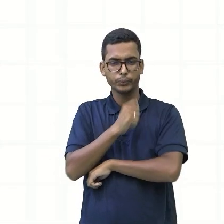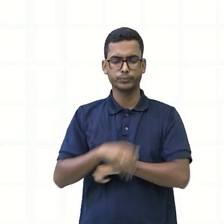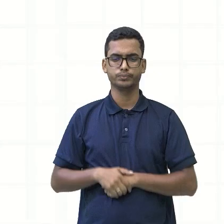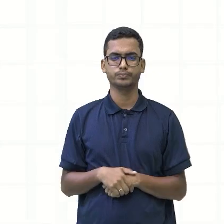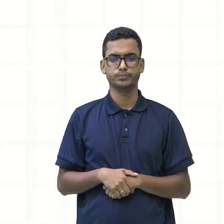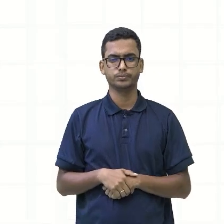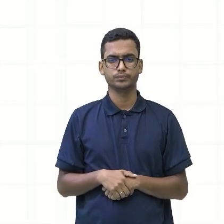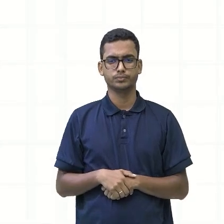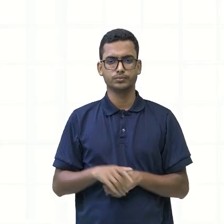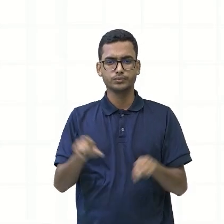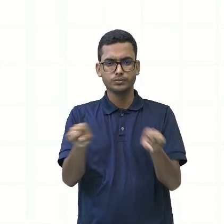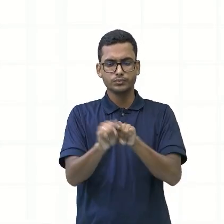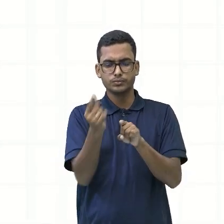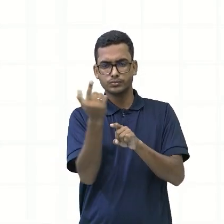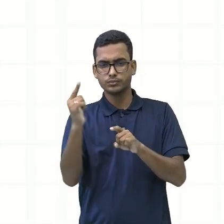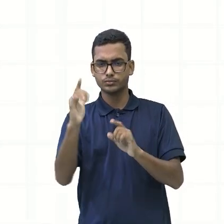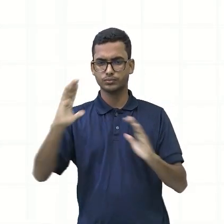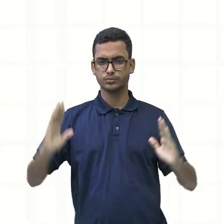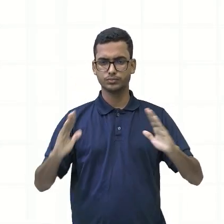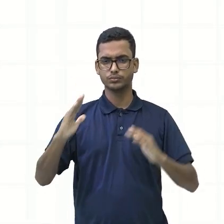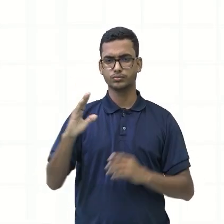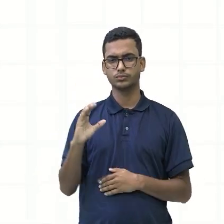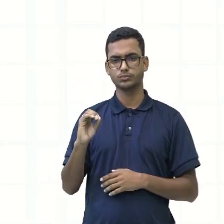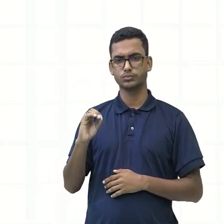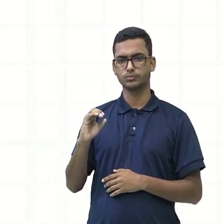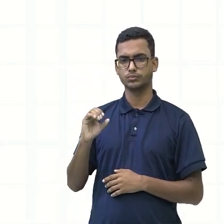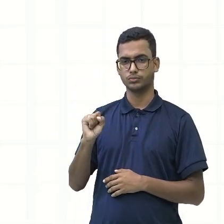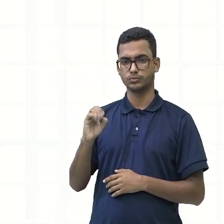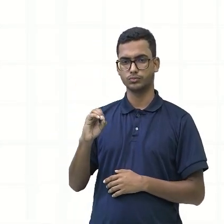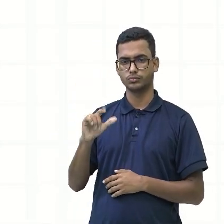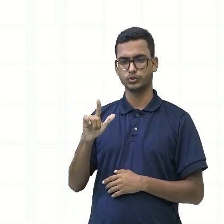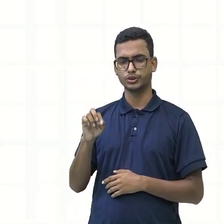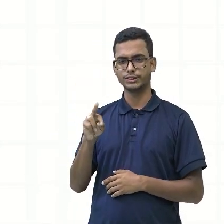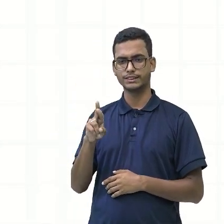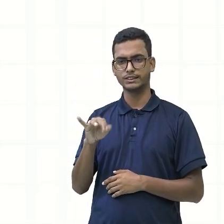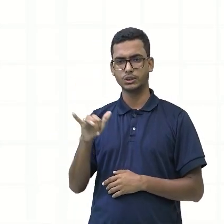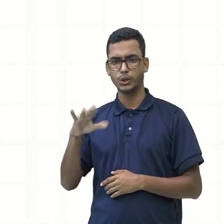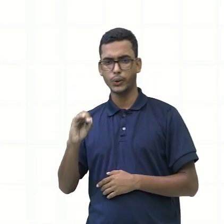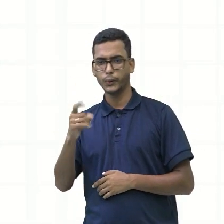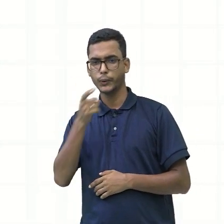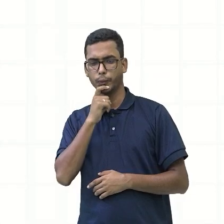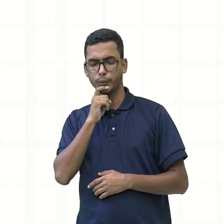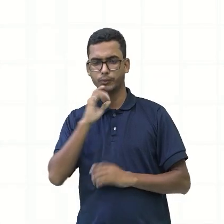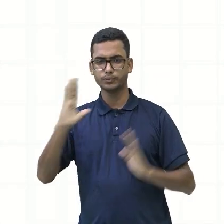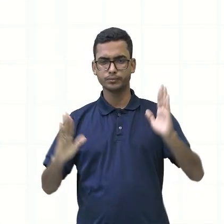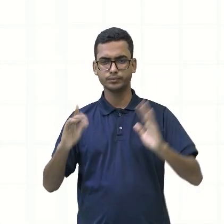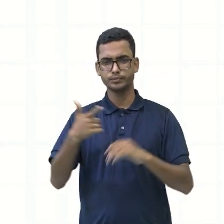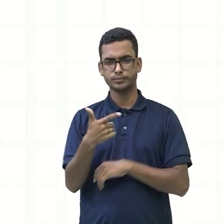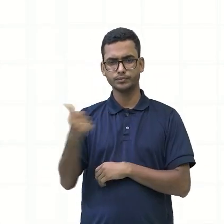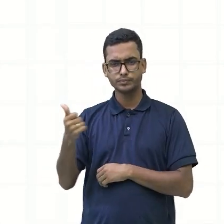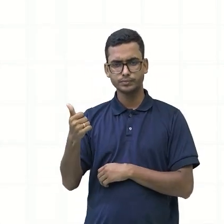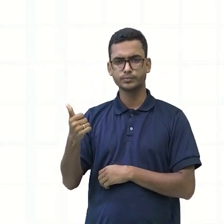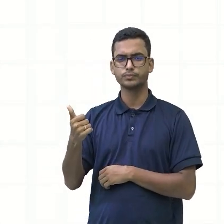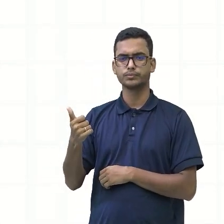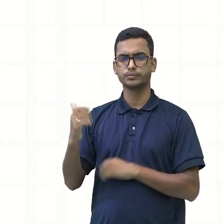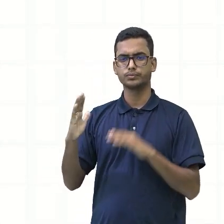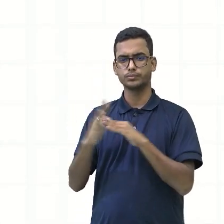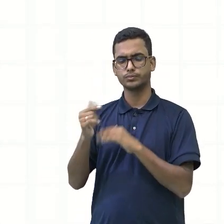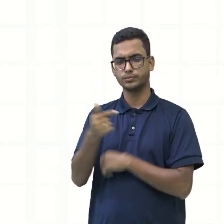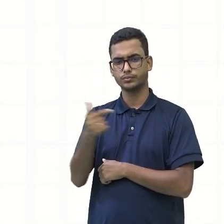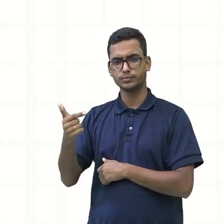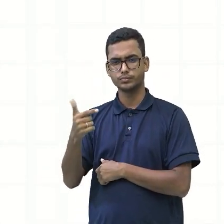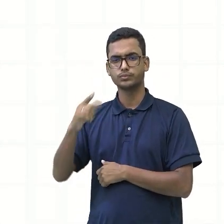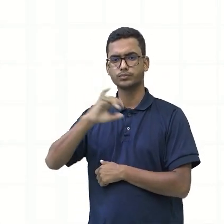o solstício de inverno. Por volta de 21, 22 de junho, essa região aqui vai receber mais luz